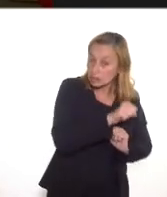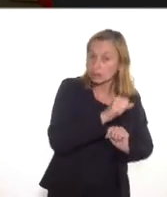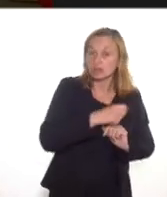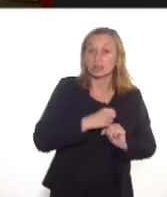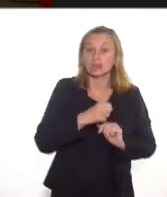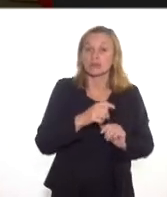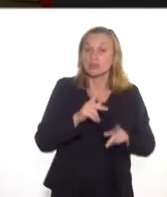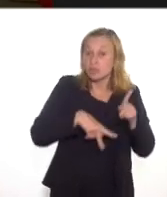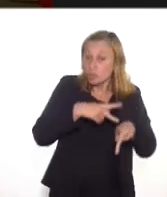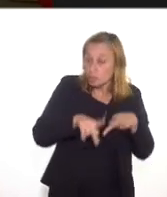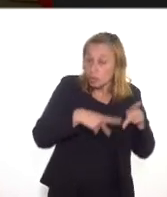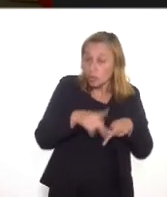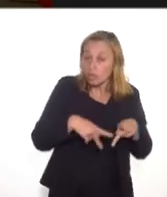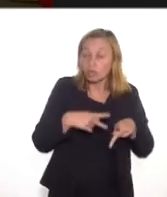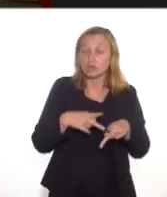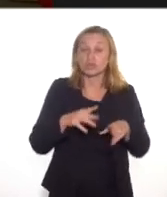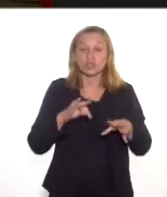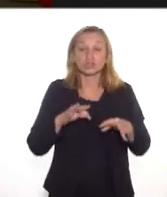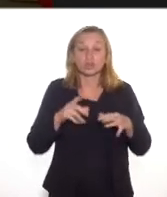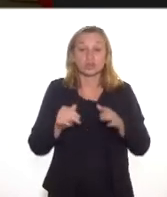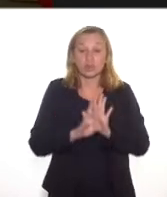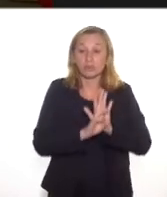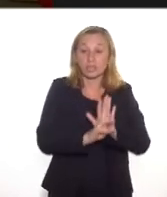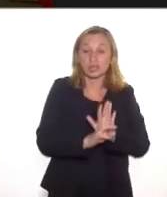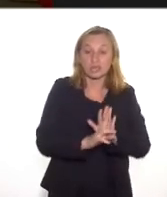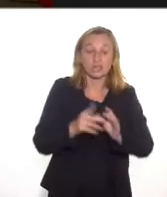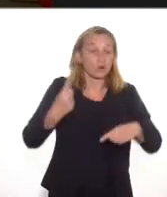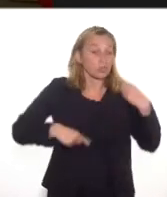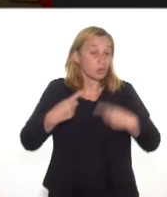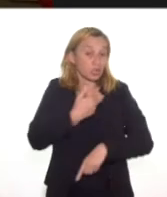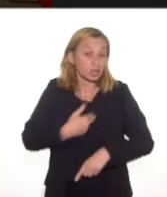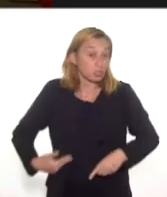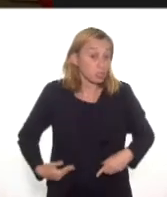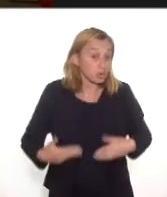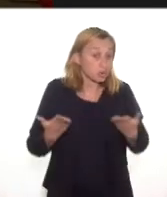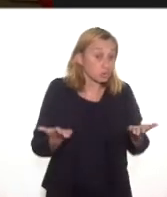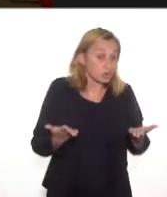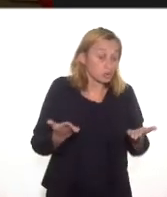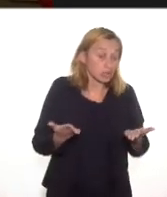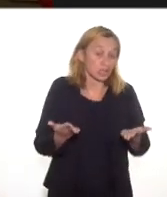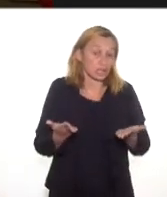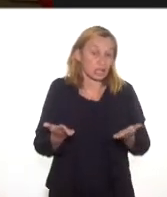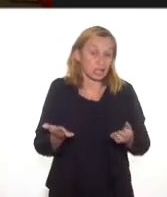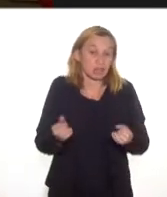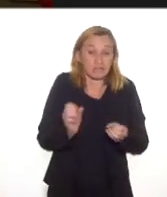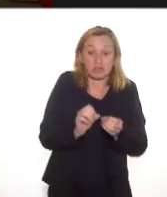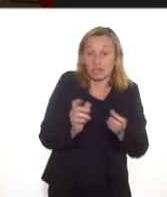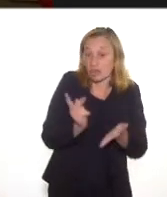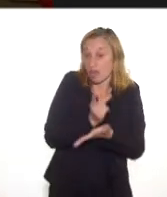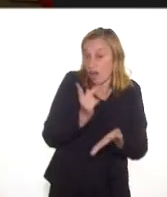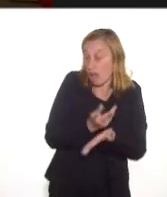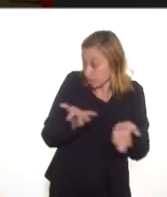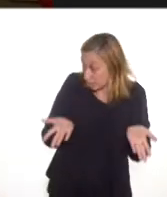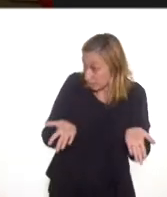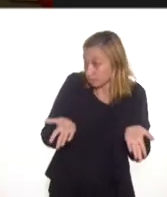respostas para a população diante do que representa uma política pública que foi feita de maneira completamente atabalhoada, apostando